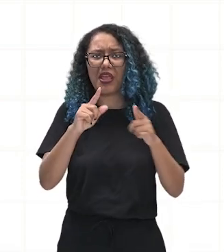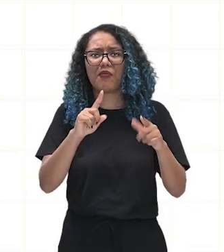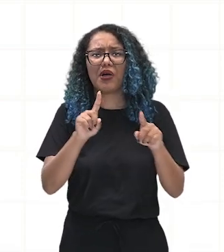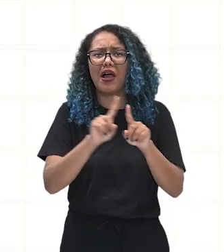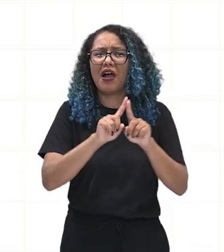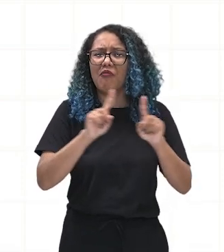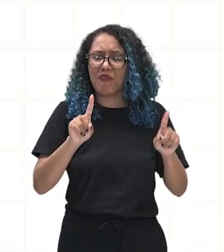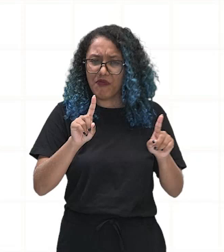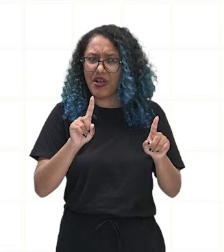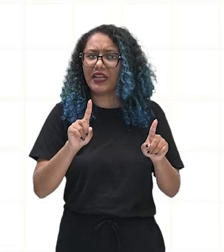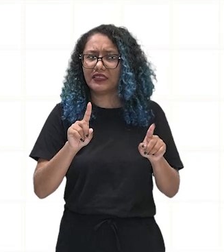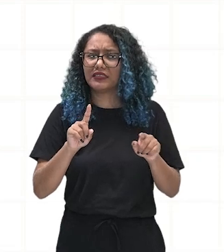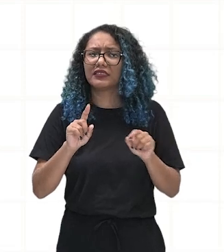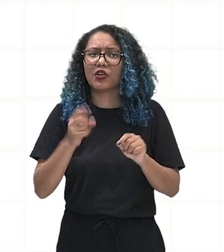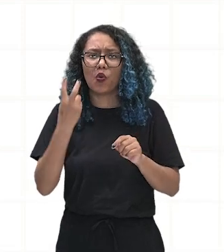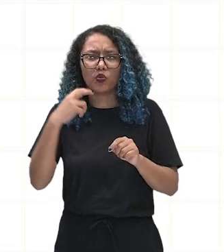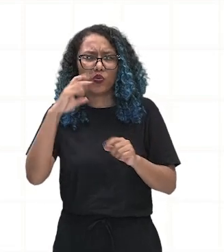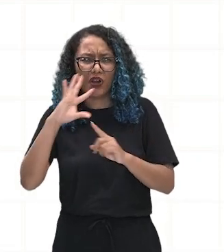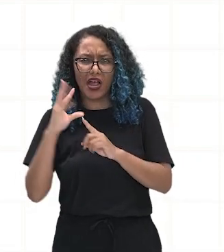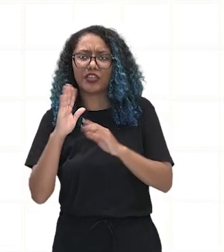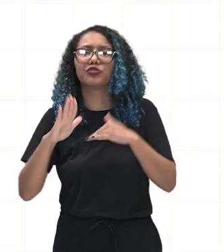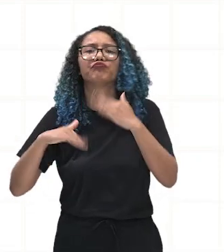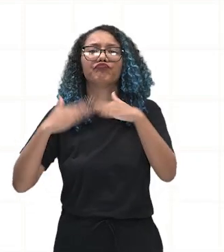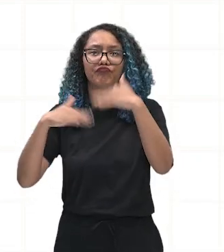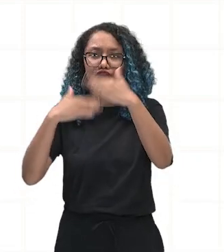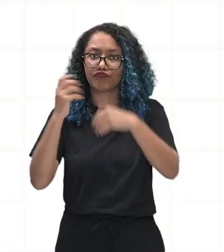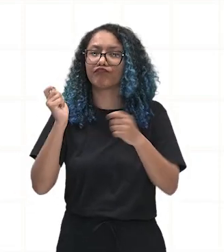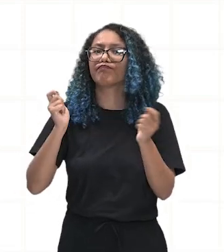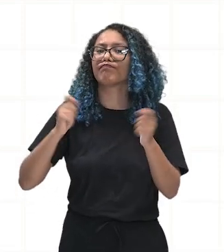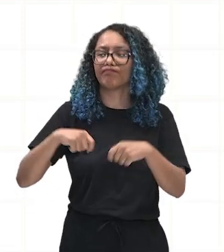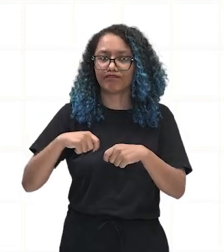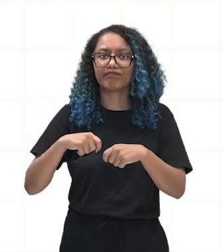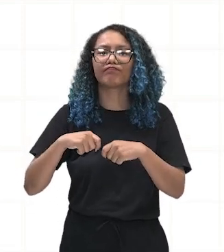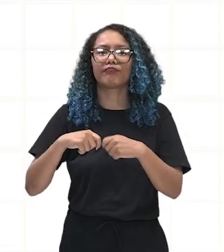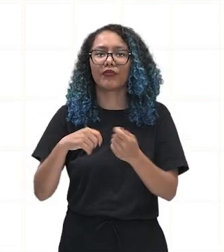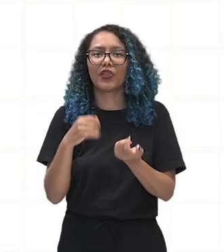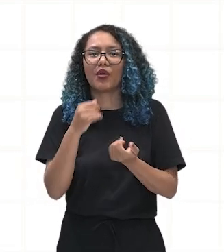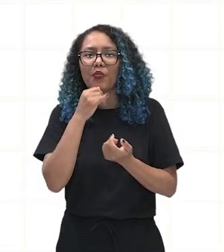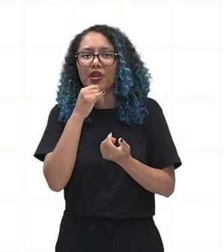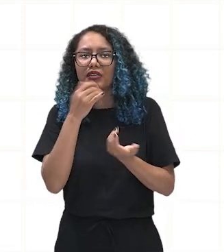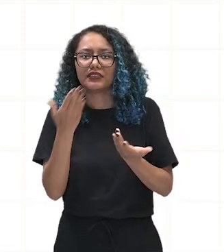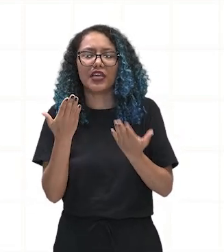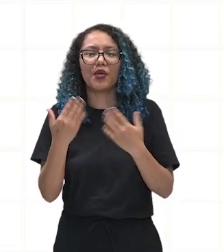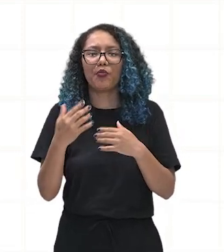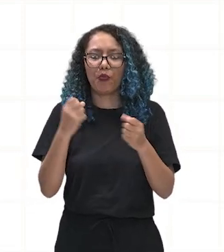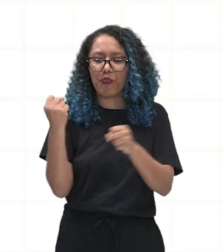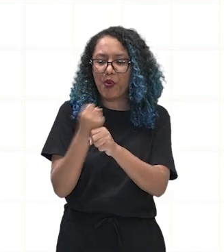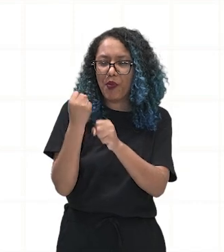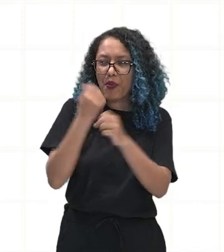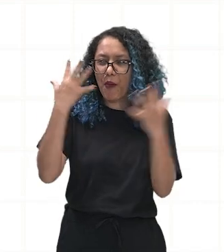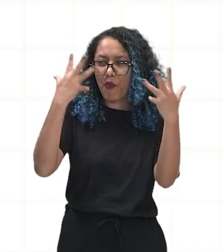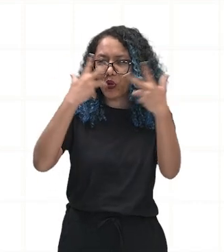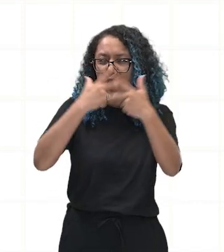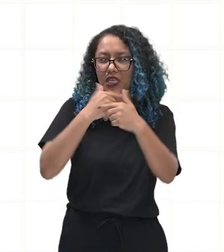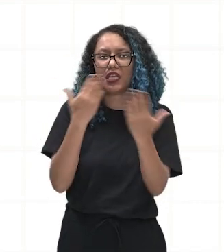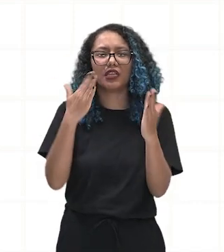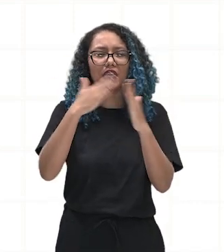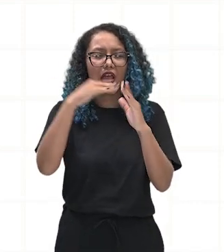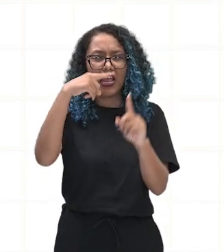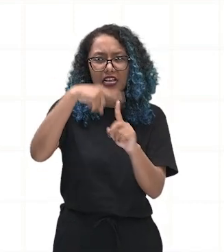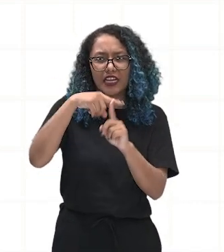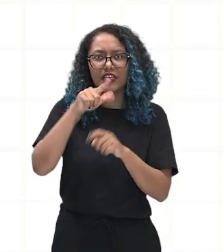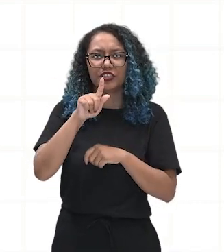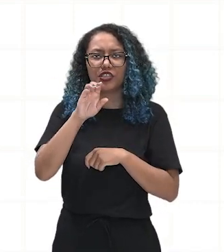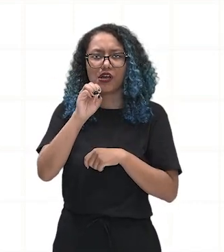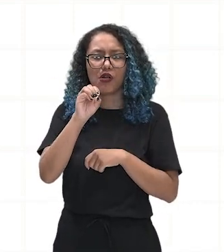cultura e na arte, tá? As construções bonitas, como as igrejas góticas, foram